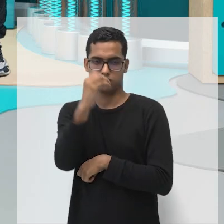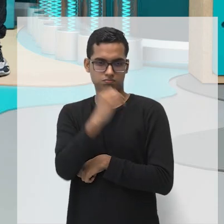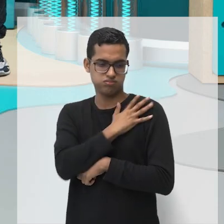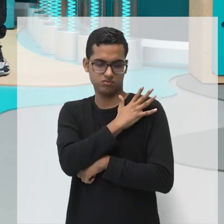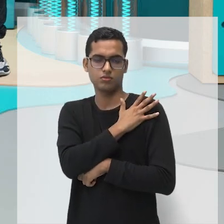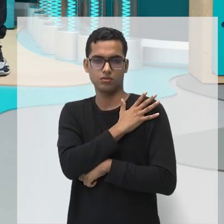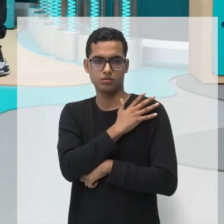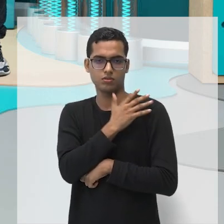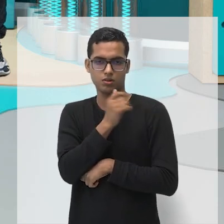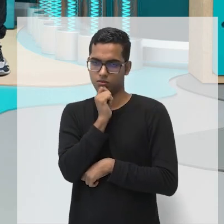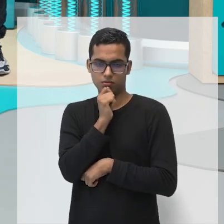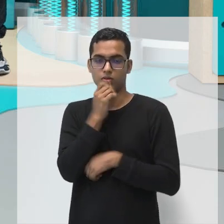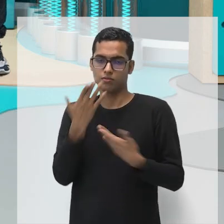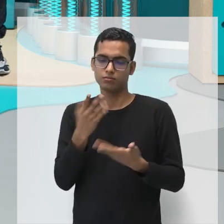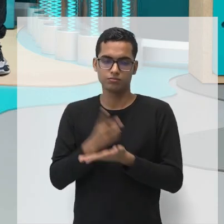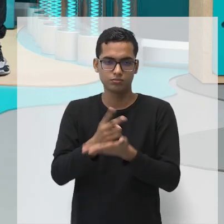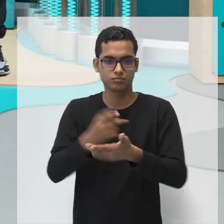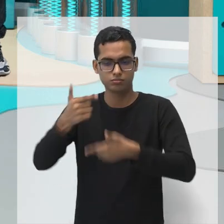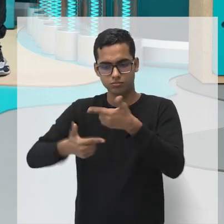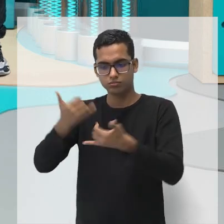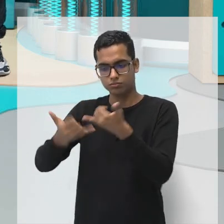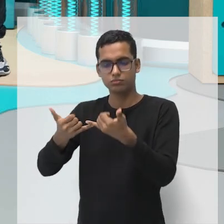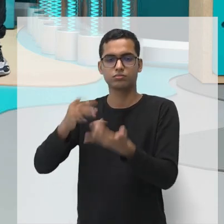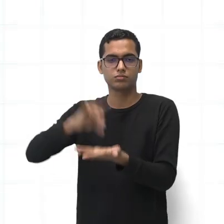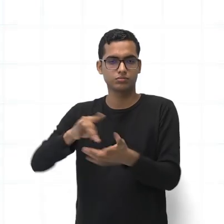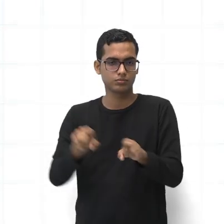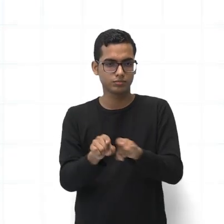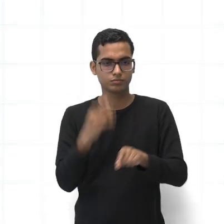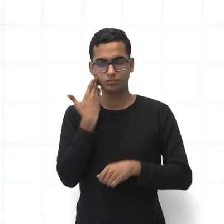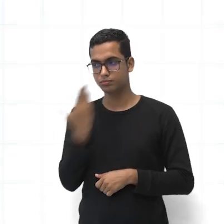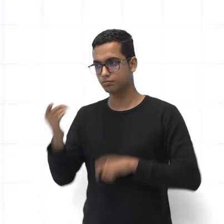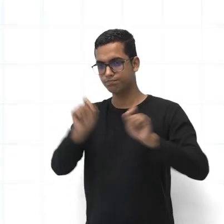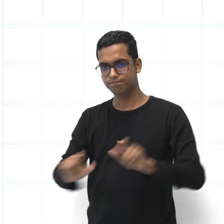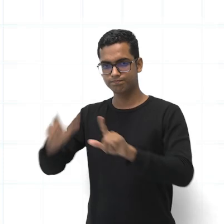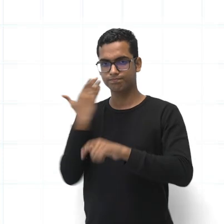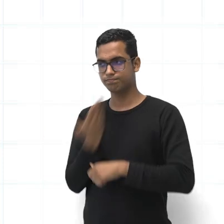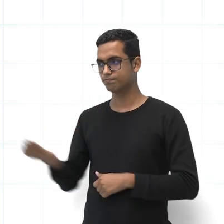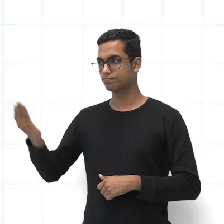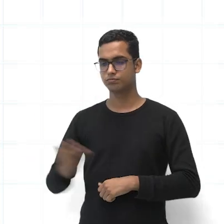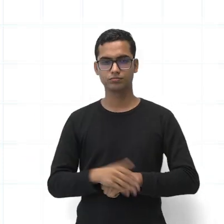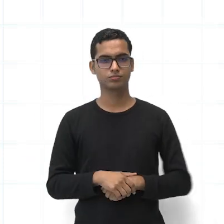Para a gente entender um pouco mais sobre esse jogo, a cartela traz para a gente informações valiosas. Olha só.